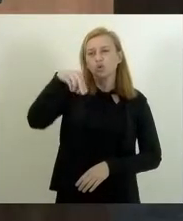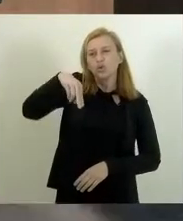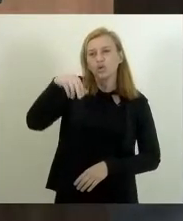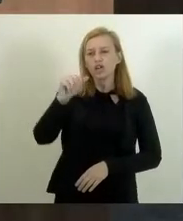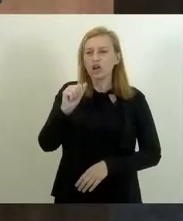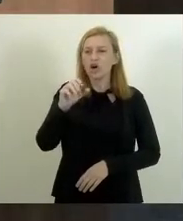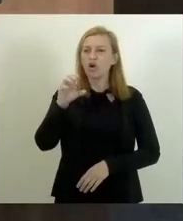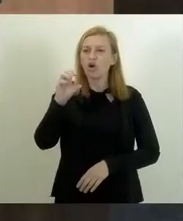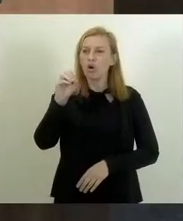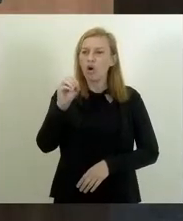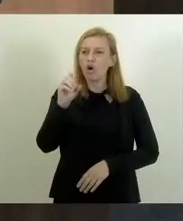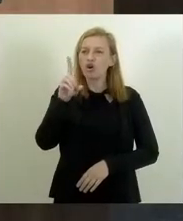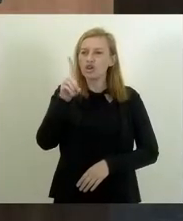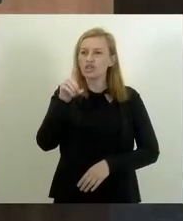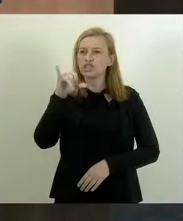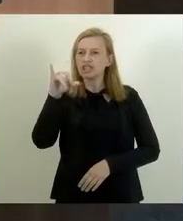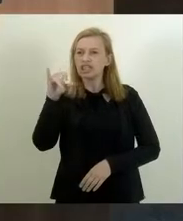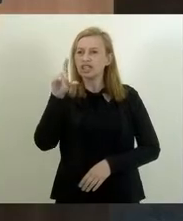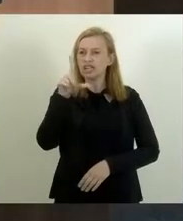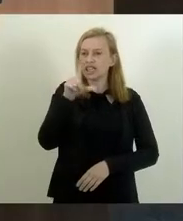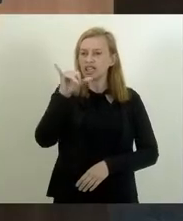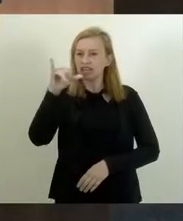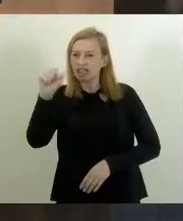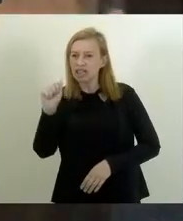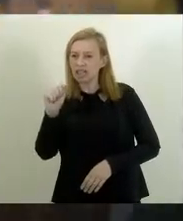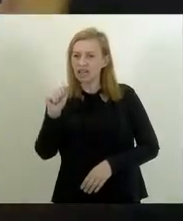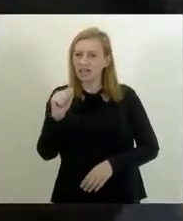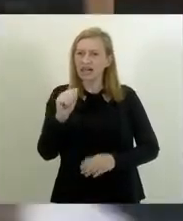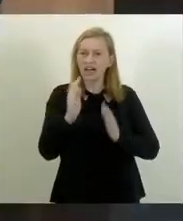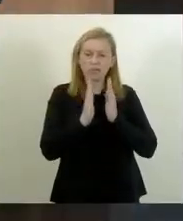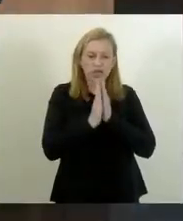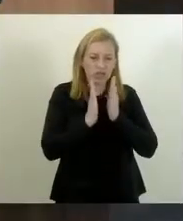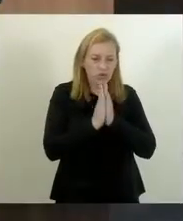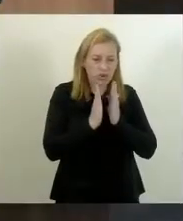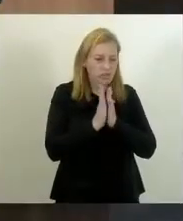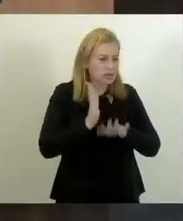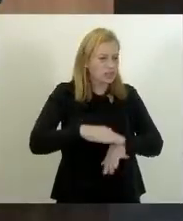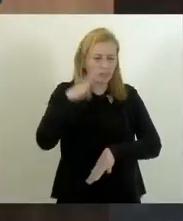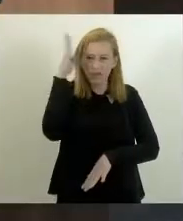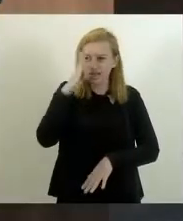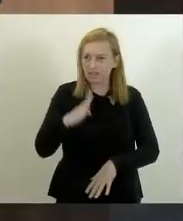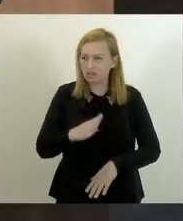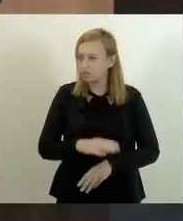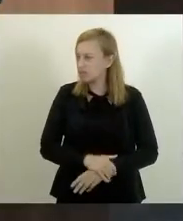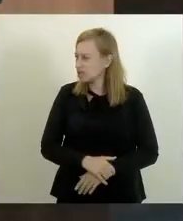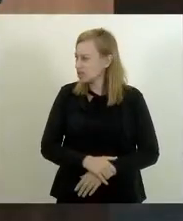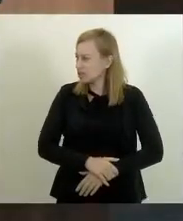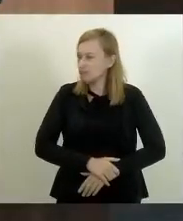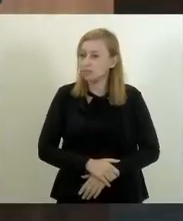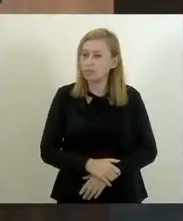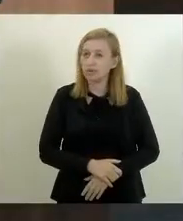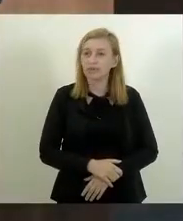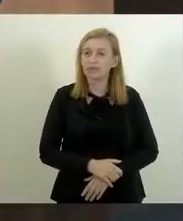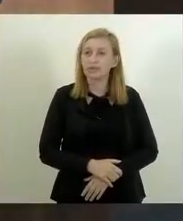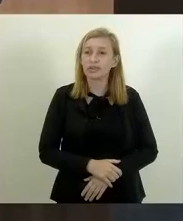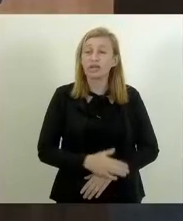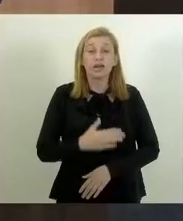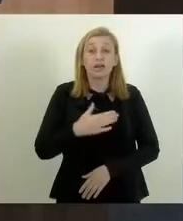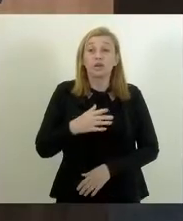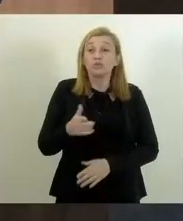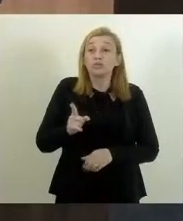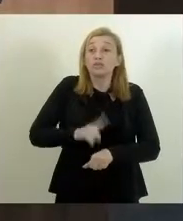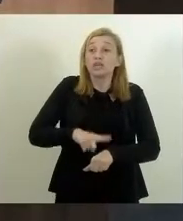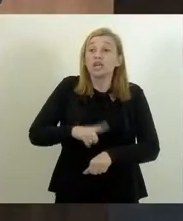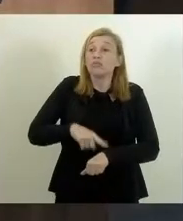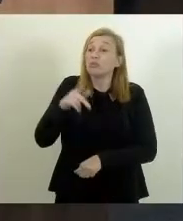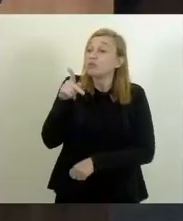a rezadeira mais antiga do Brasil. Eu me lembro, e meu pai